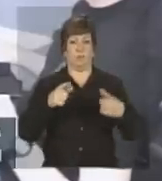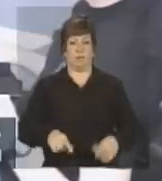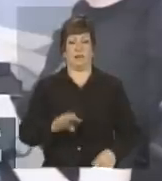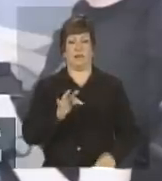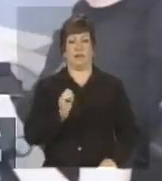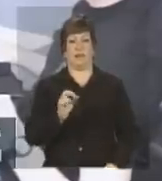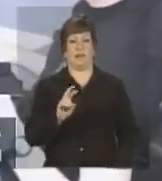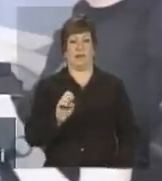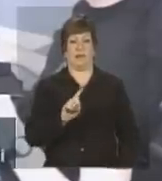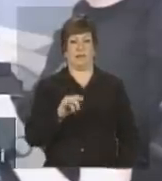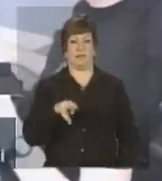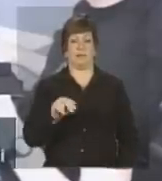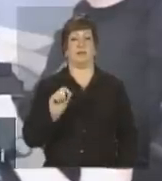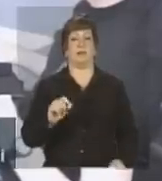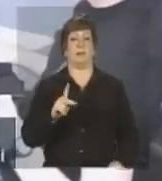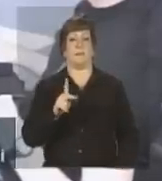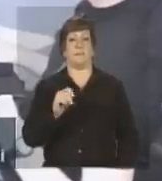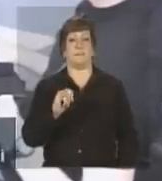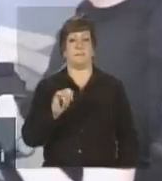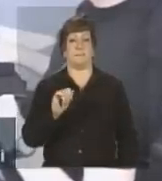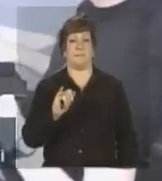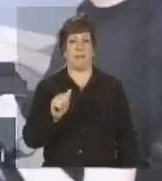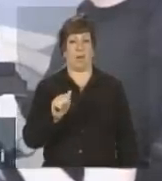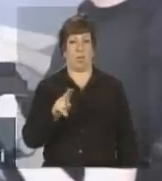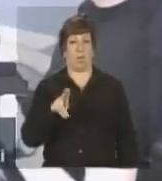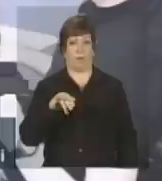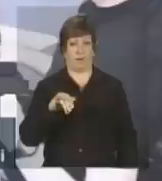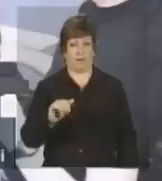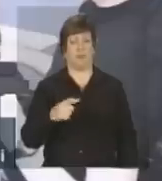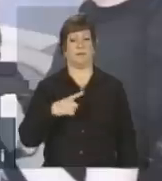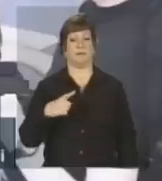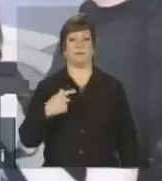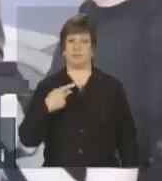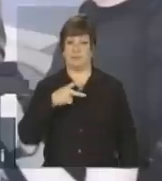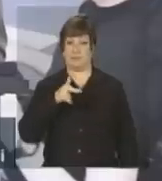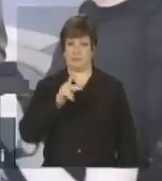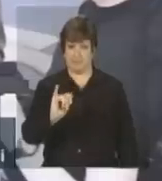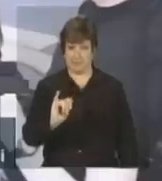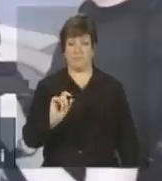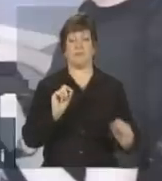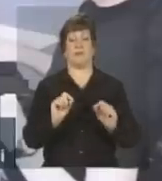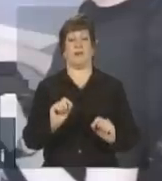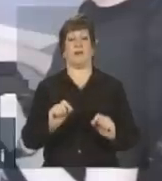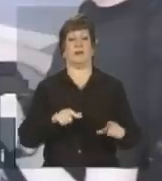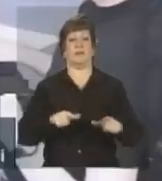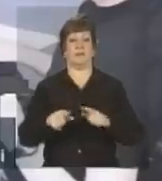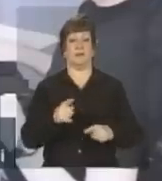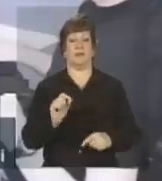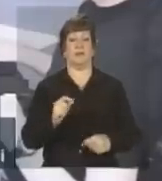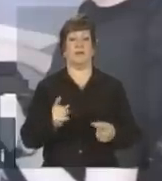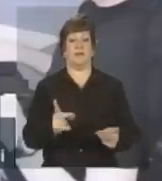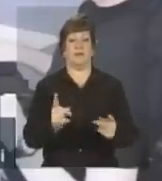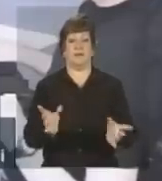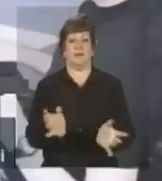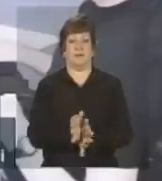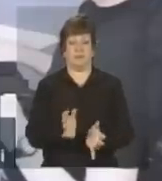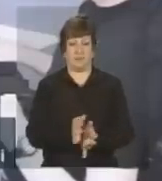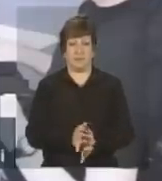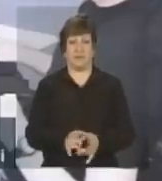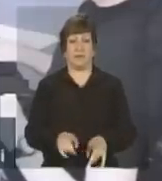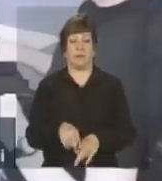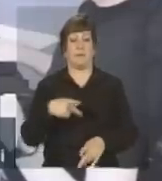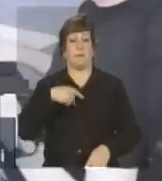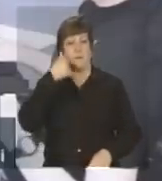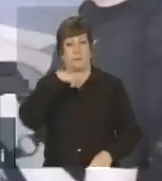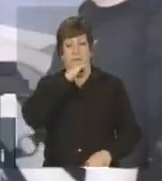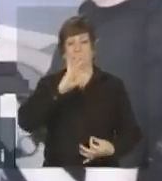Fui, sem qualquer dúvida, uma criança feliz. Meu pai era promotor de vendas, trabalhava em uma empresa de transportes, e minha mãe